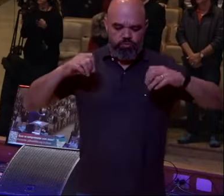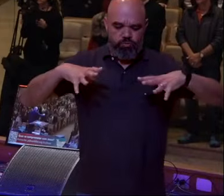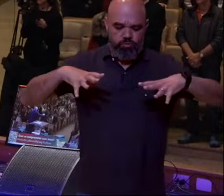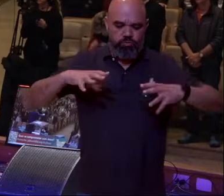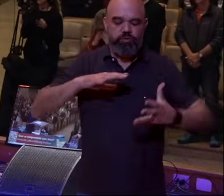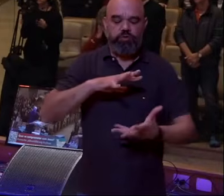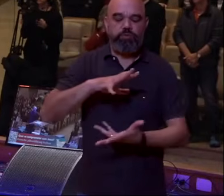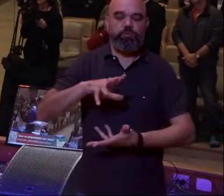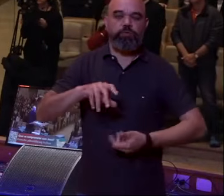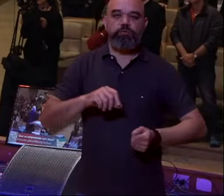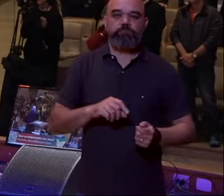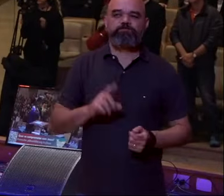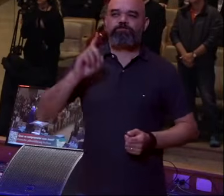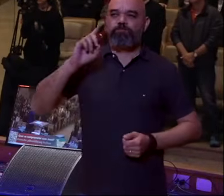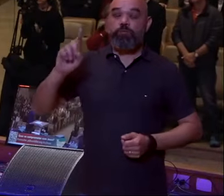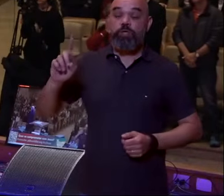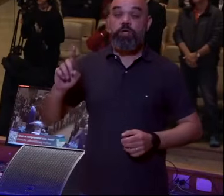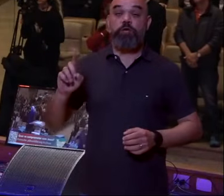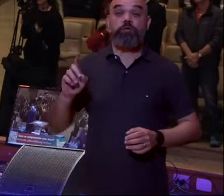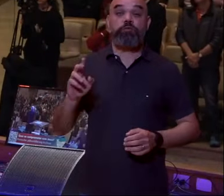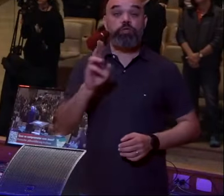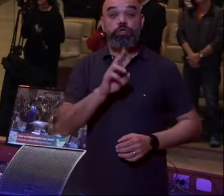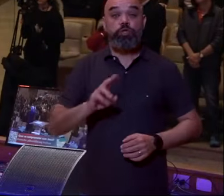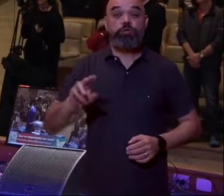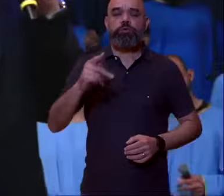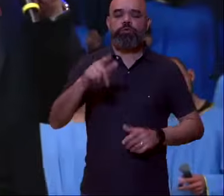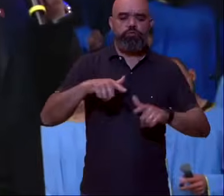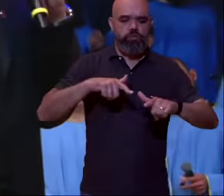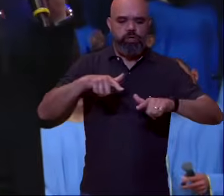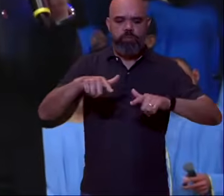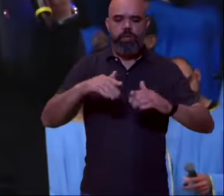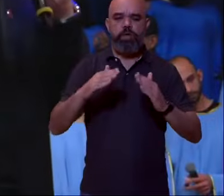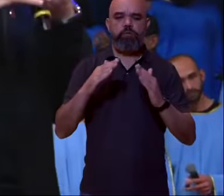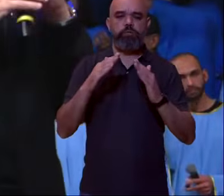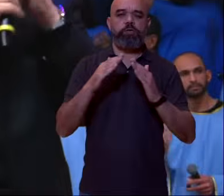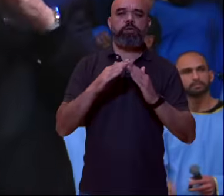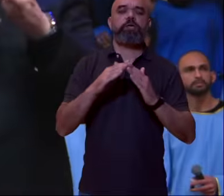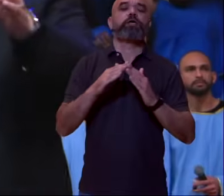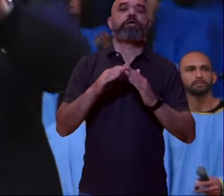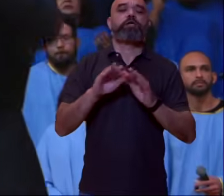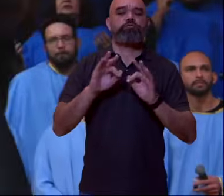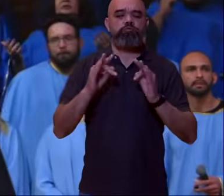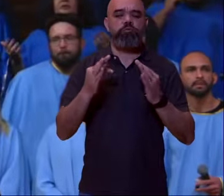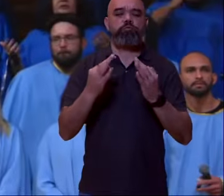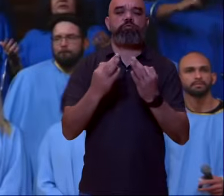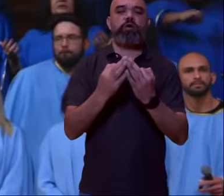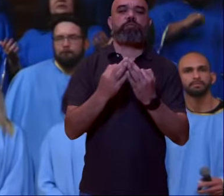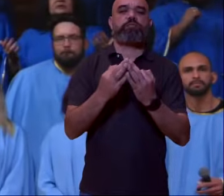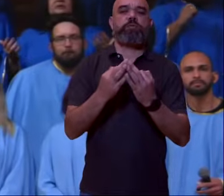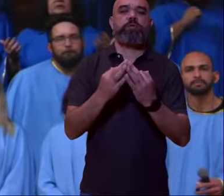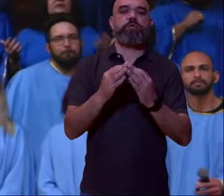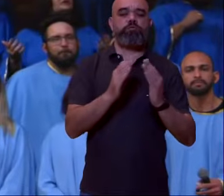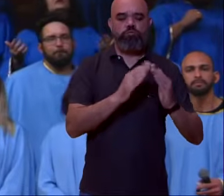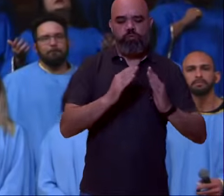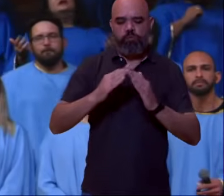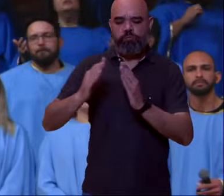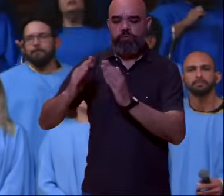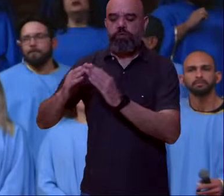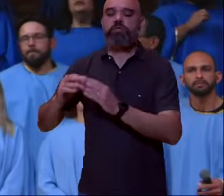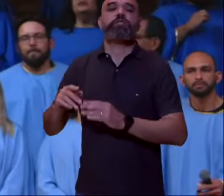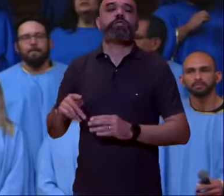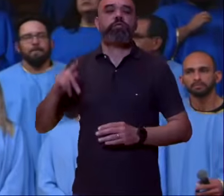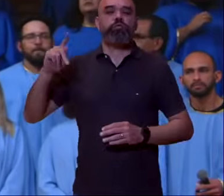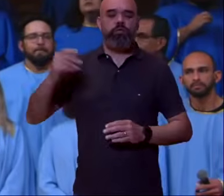nisso. Deus vai te usar lá no seu trabalho, vai usar lá na sua casa, vai usar você no seu condomínio. A sua boca vai ser abençoada, a